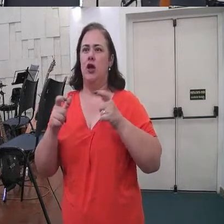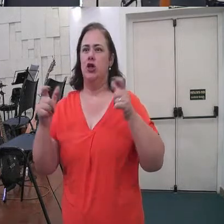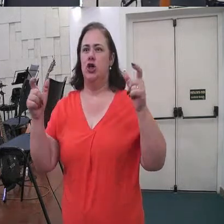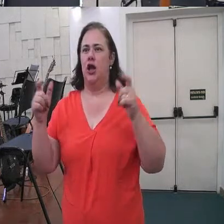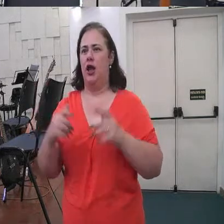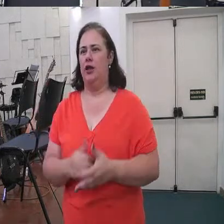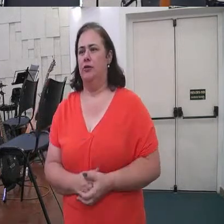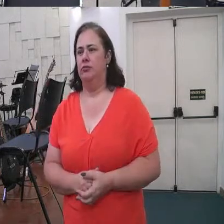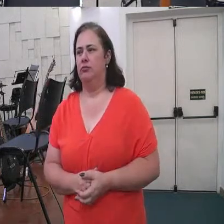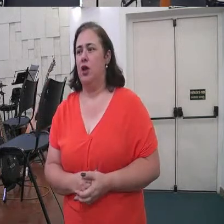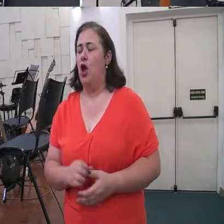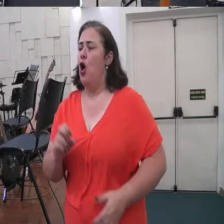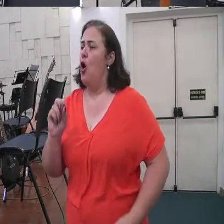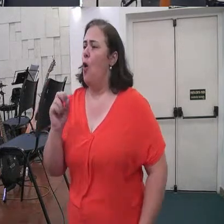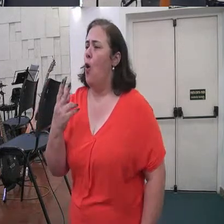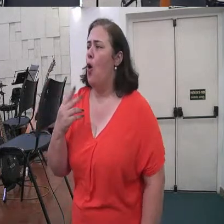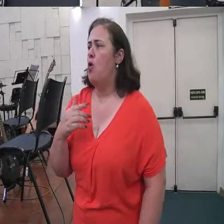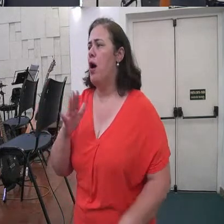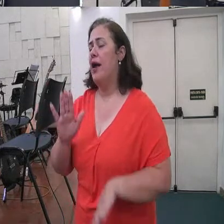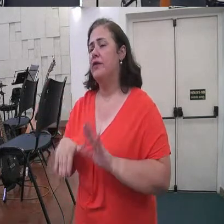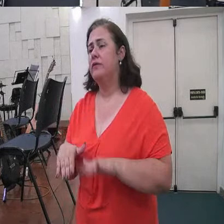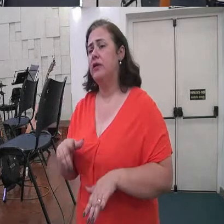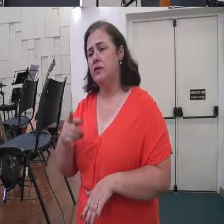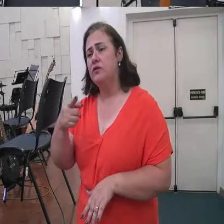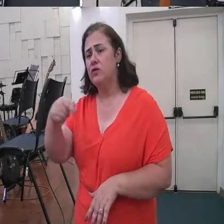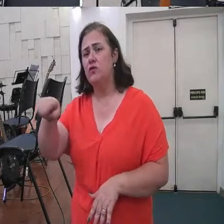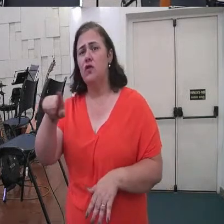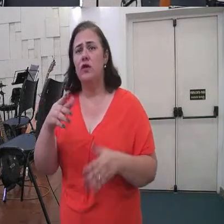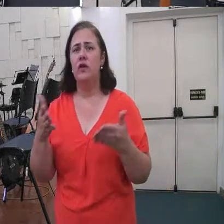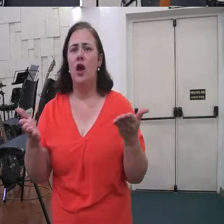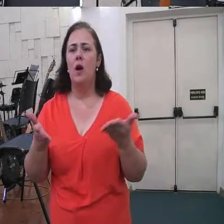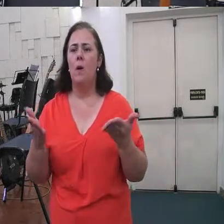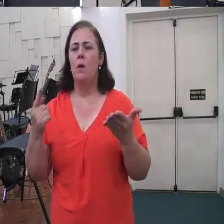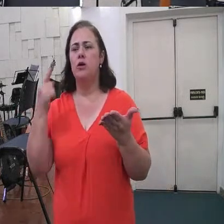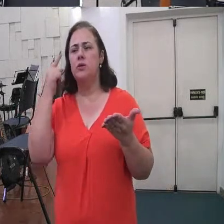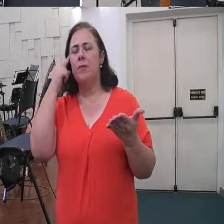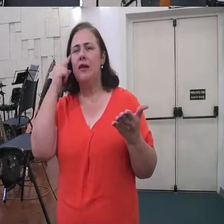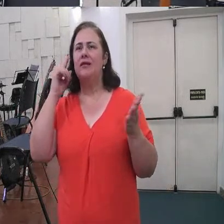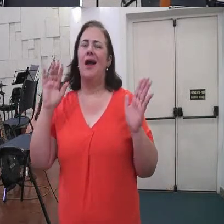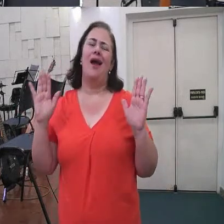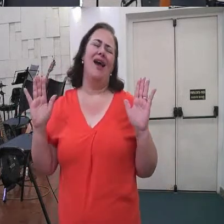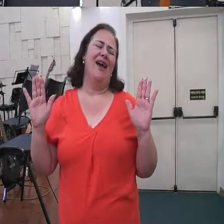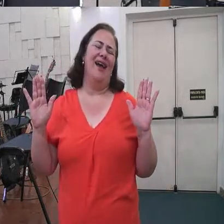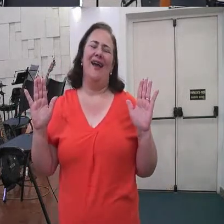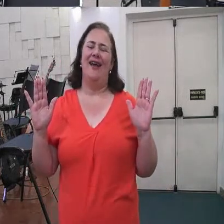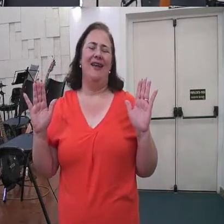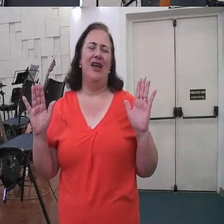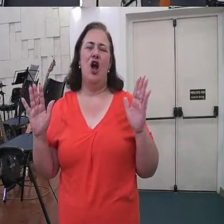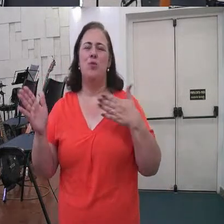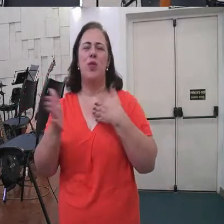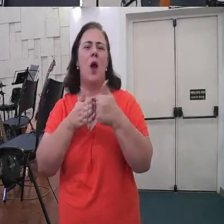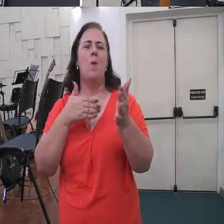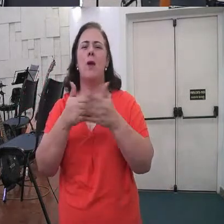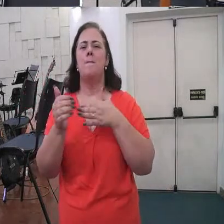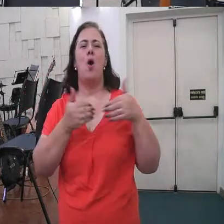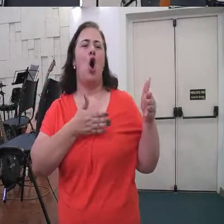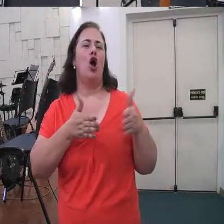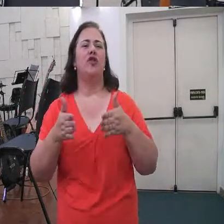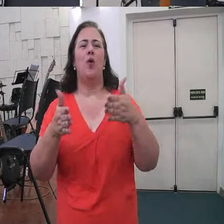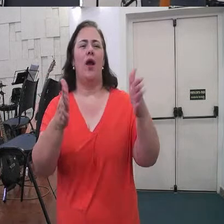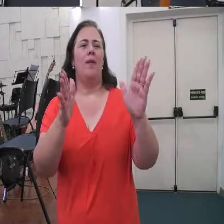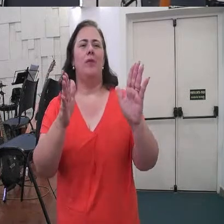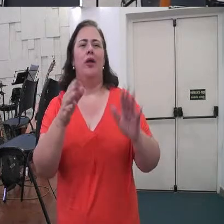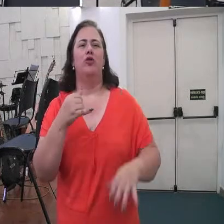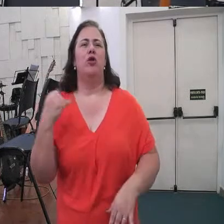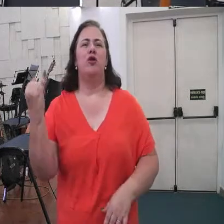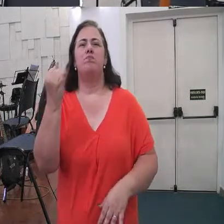daqueles que realmente está aqui nessa noite e é adepto da fé eclética. Todos os caminhos levam a Deus, tudo é válido, tudo é bonito,